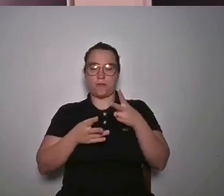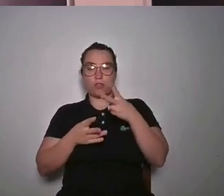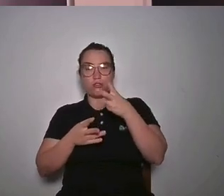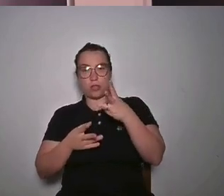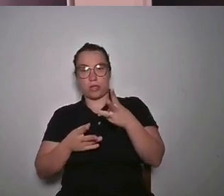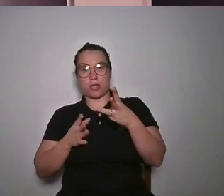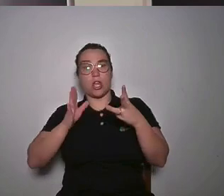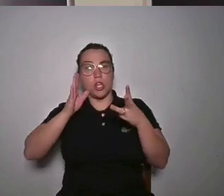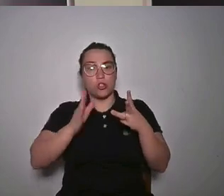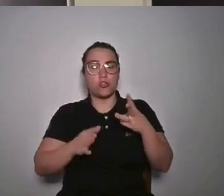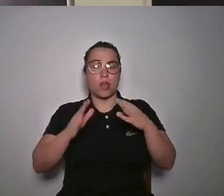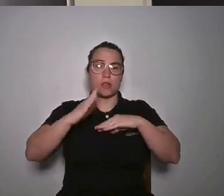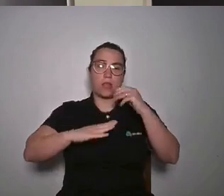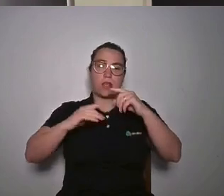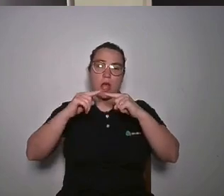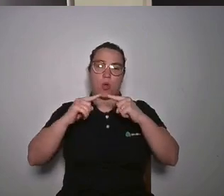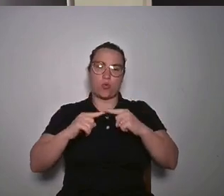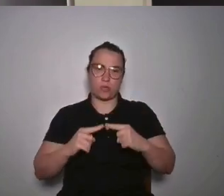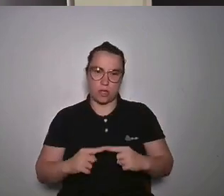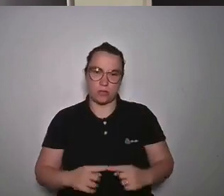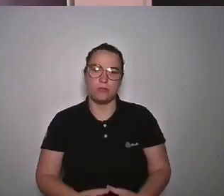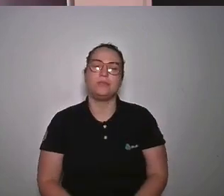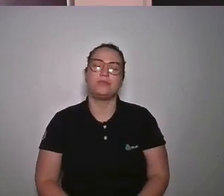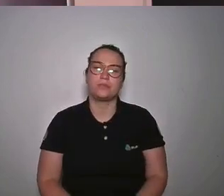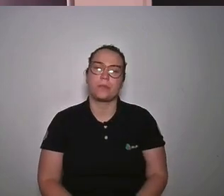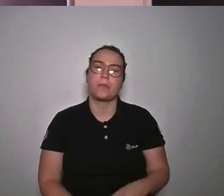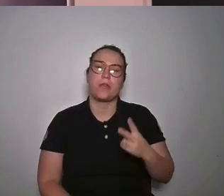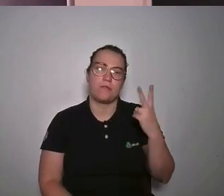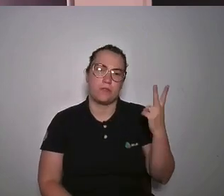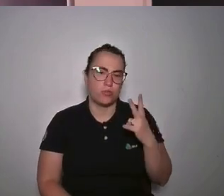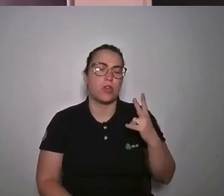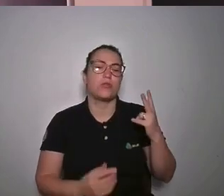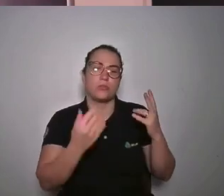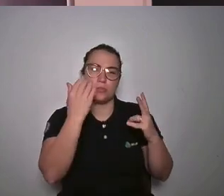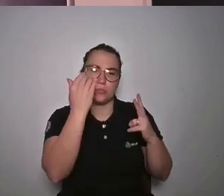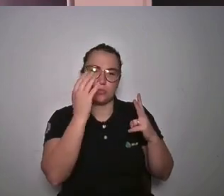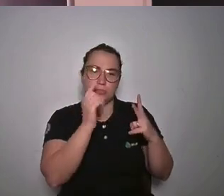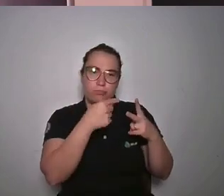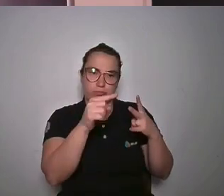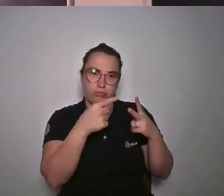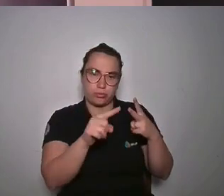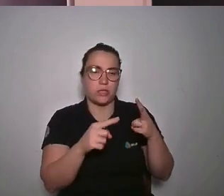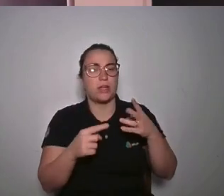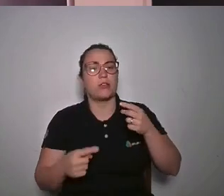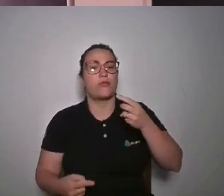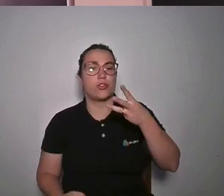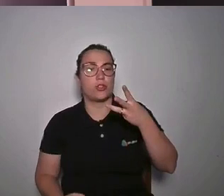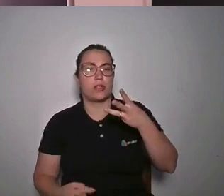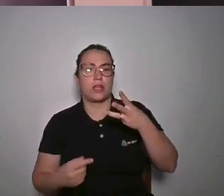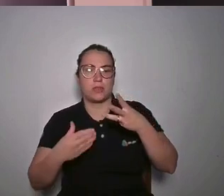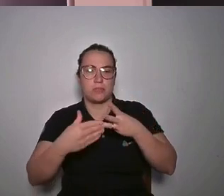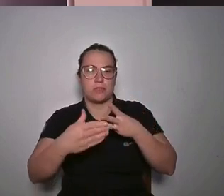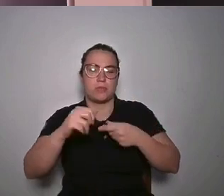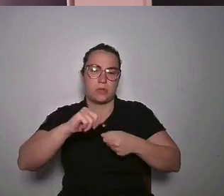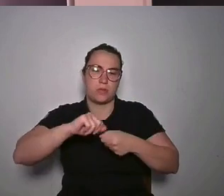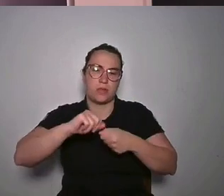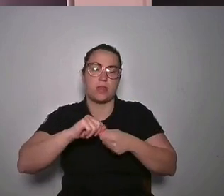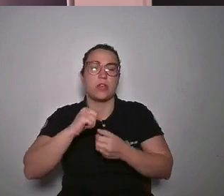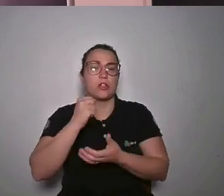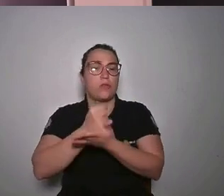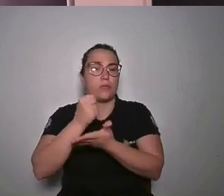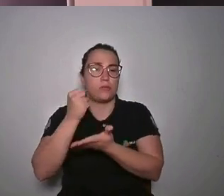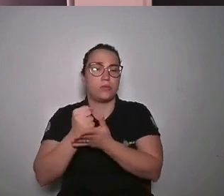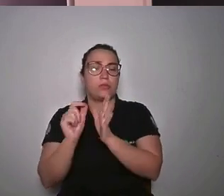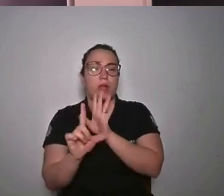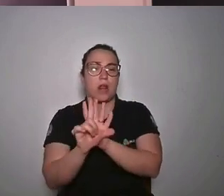sendo executado. Então, 22 foi realizado, 23 está sendo realizado. Então, nós vamos protocolar essa lei